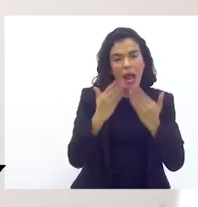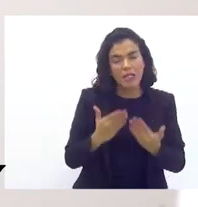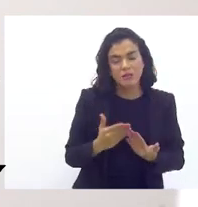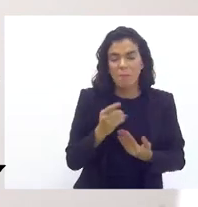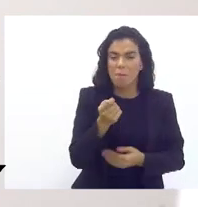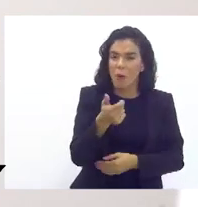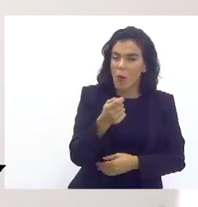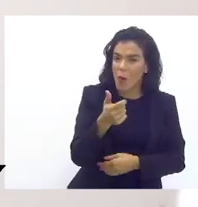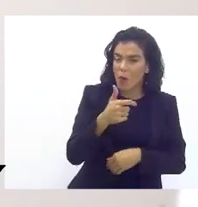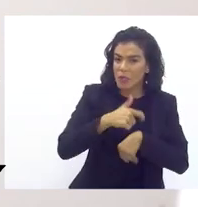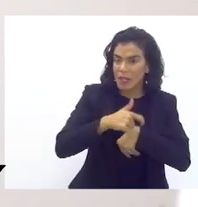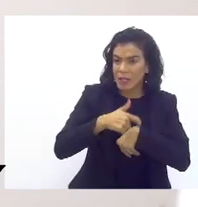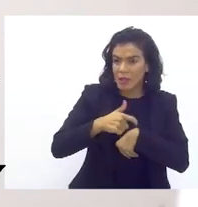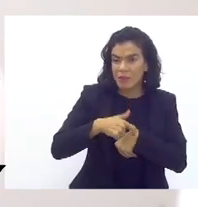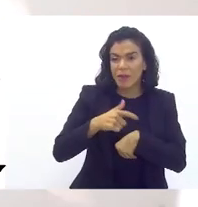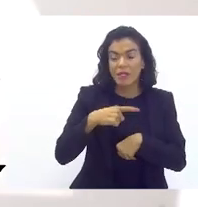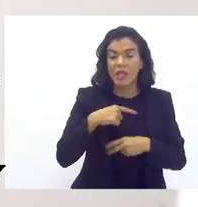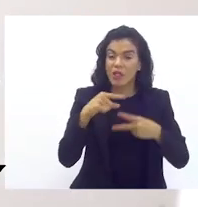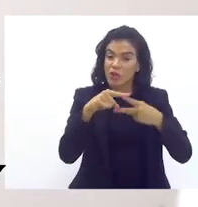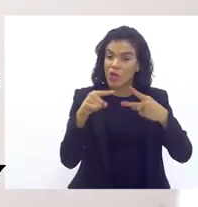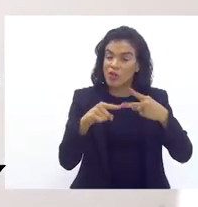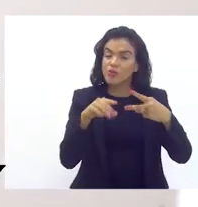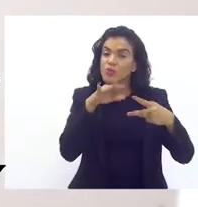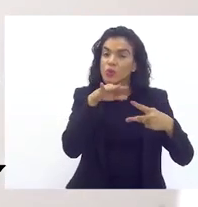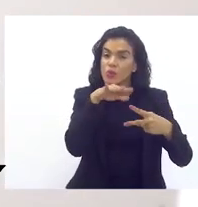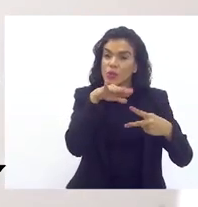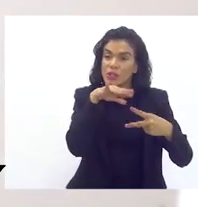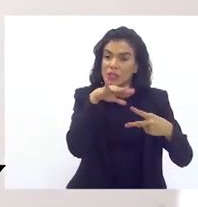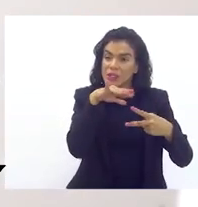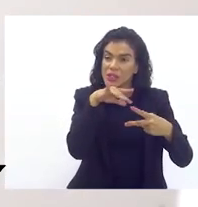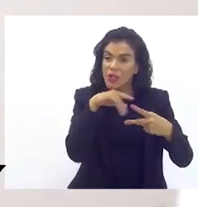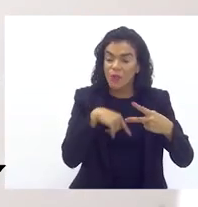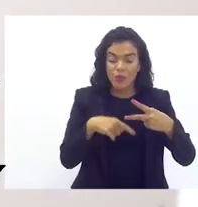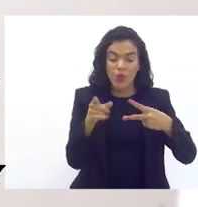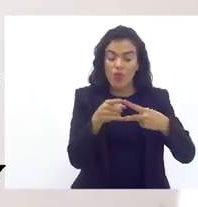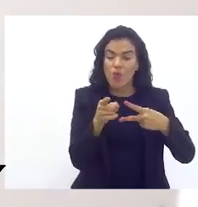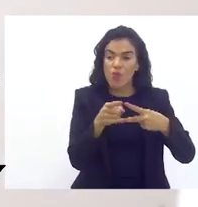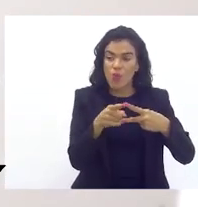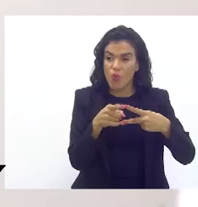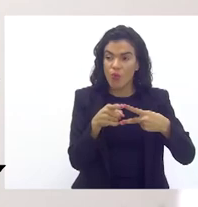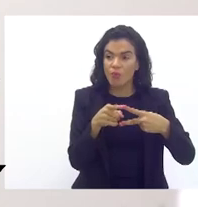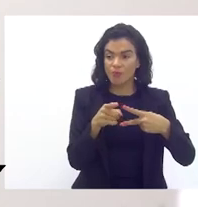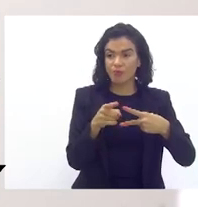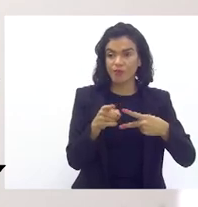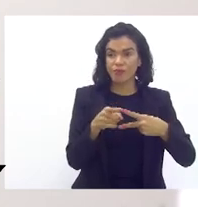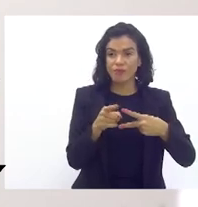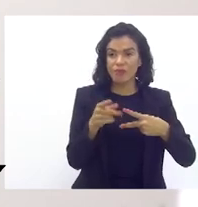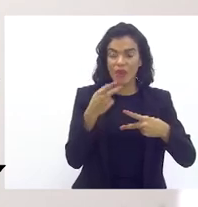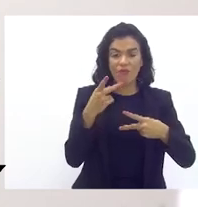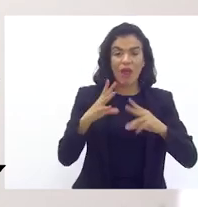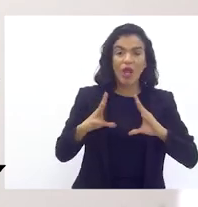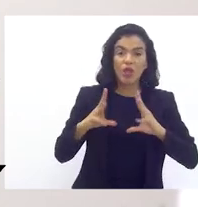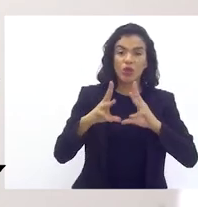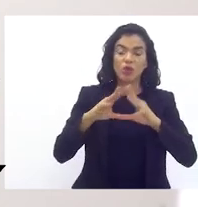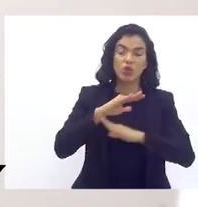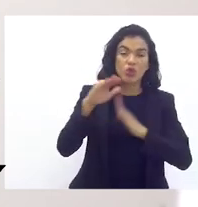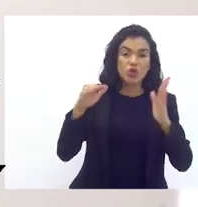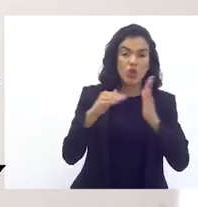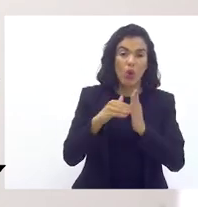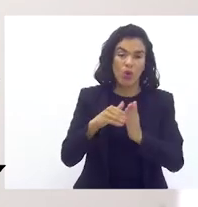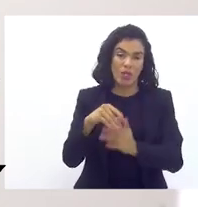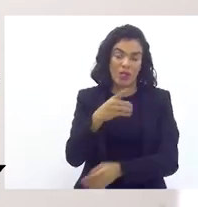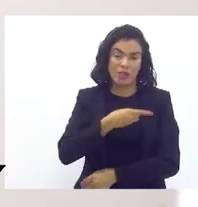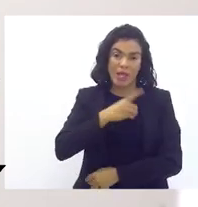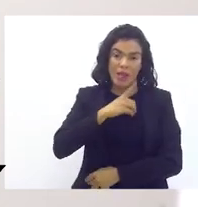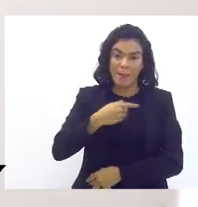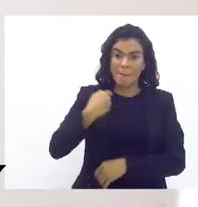todo o nosso pensamento e ele tem dois pontos muito ruins é um que diz que toda delegacia tem que ter um álbum fotográfico